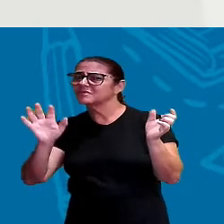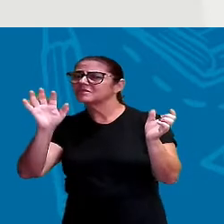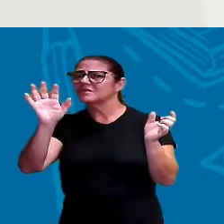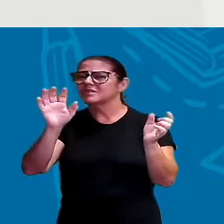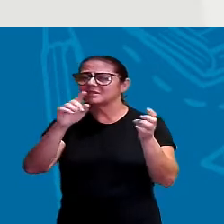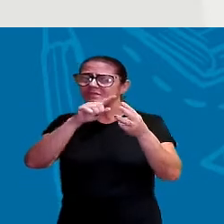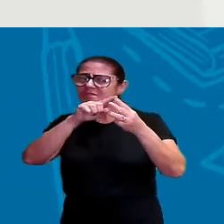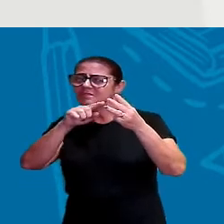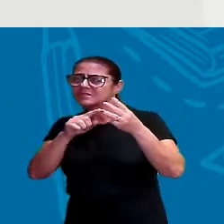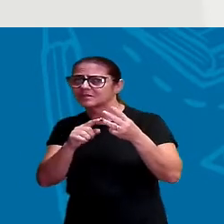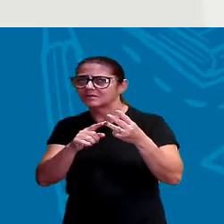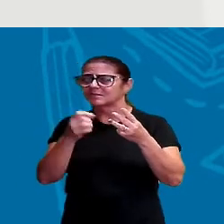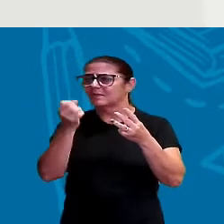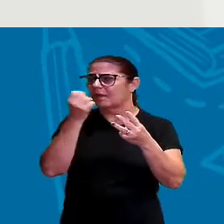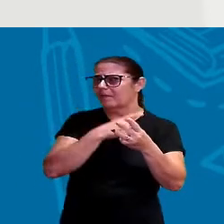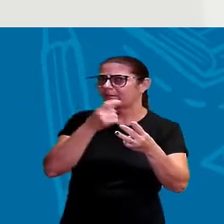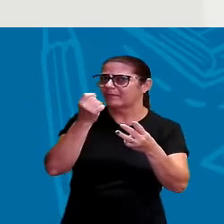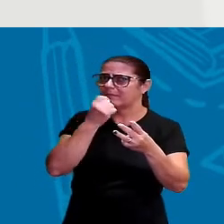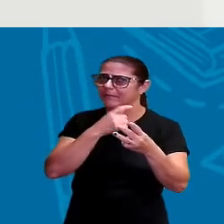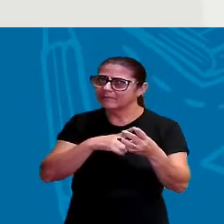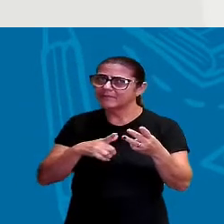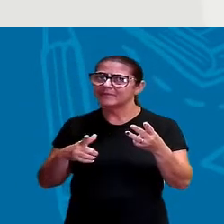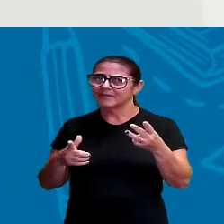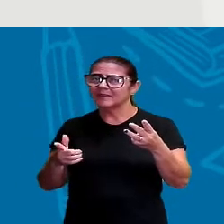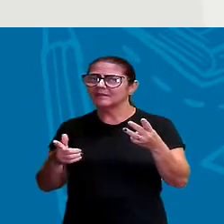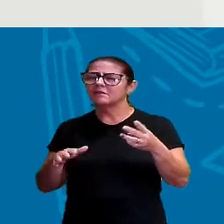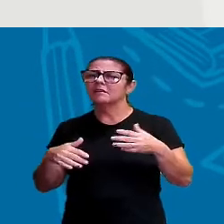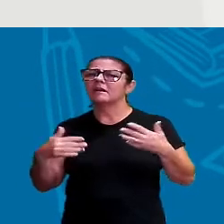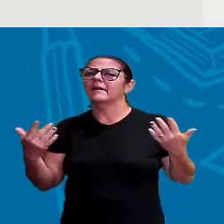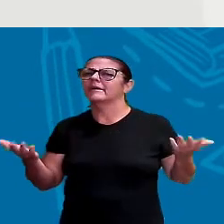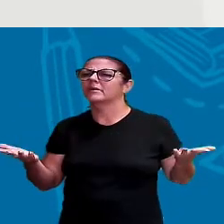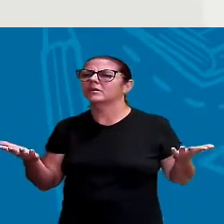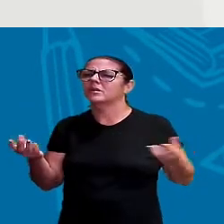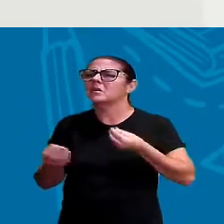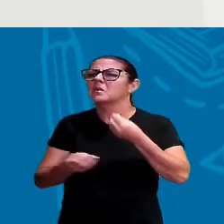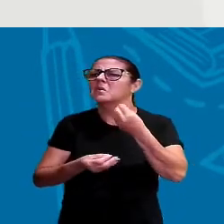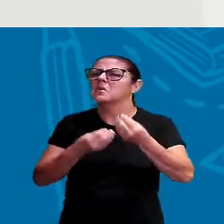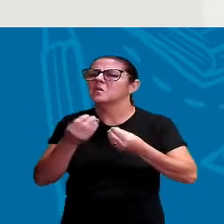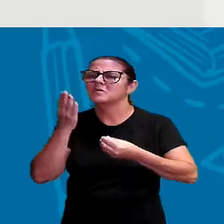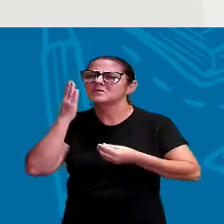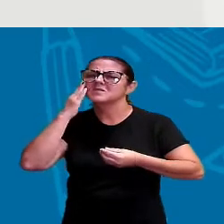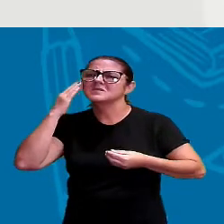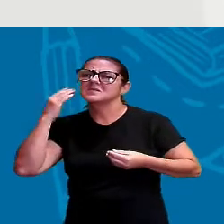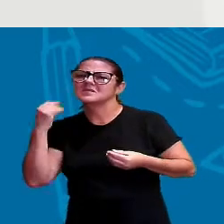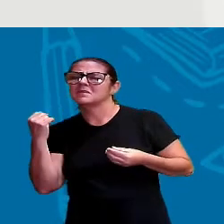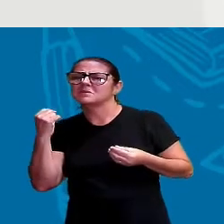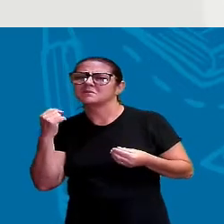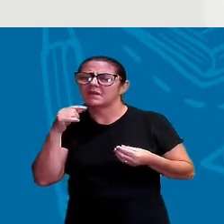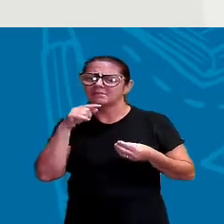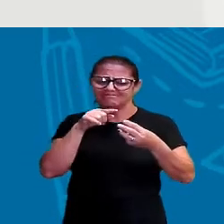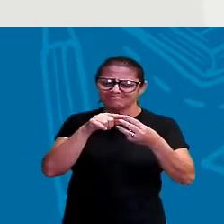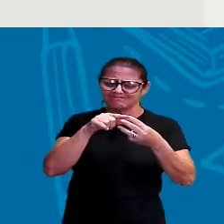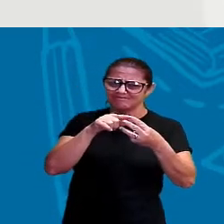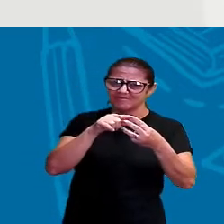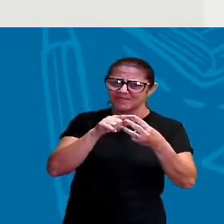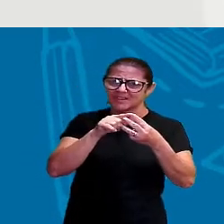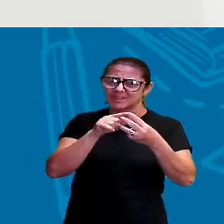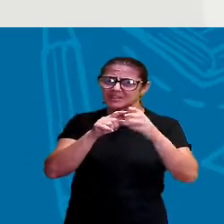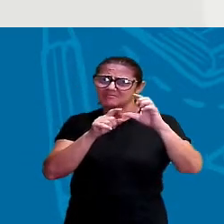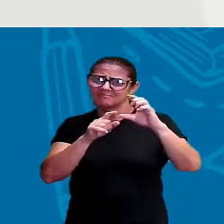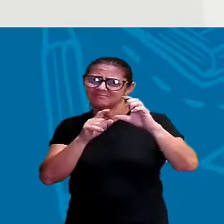quê, gente? Ao humor. E aí você pode dizer, e agora? Como é que eu vou identificar um e quando é que eu vou identificar outro? Já que